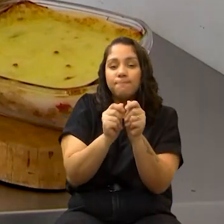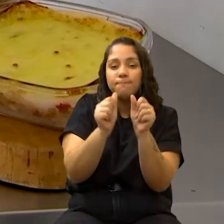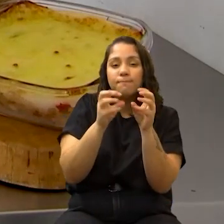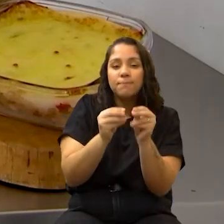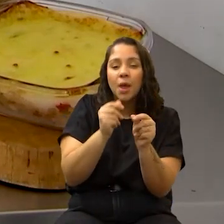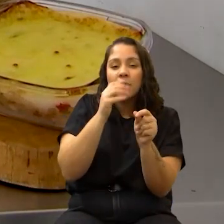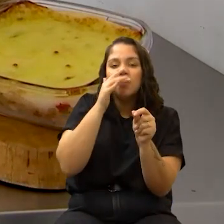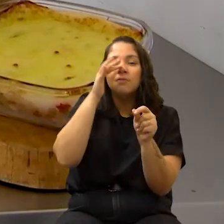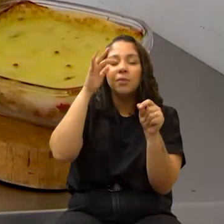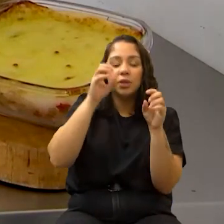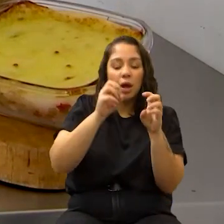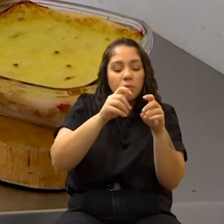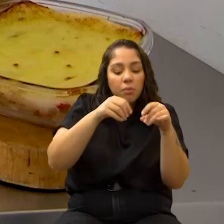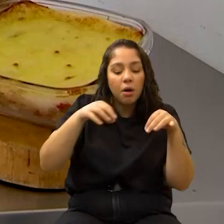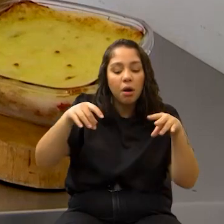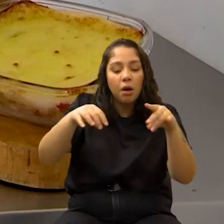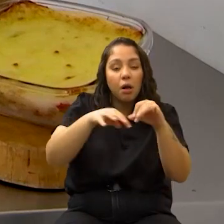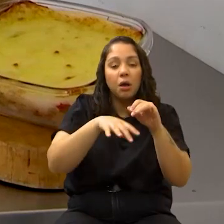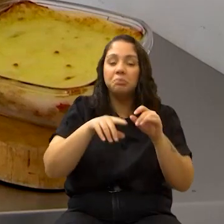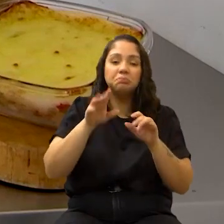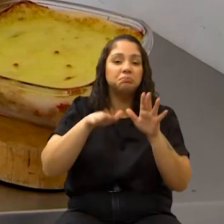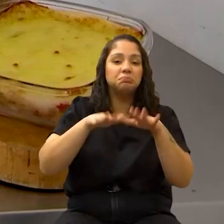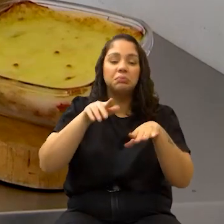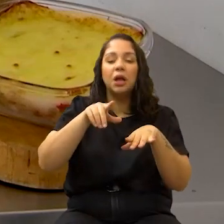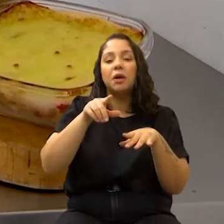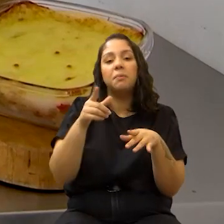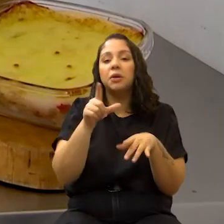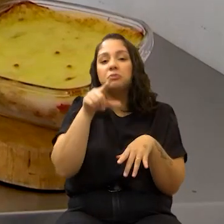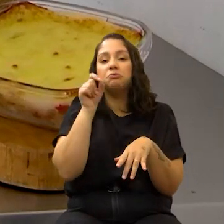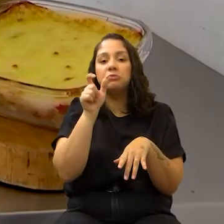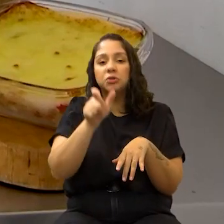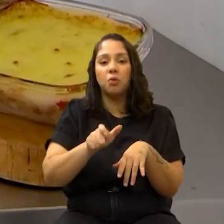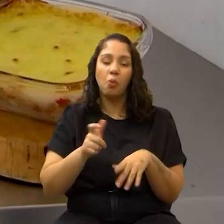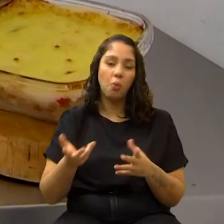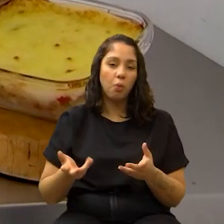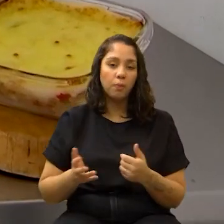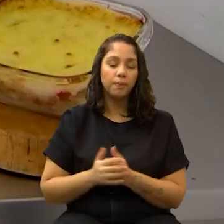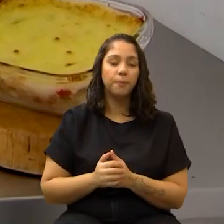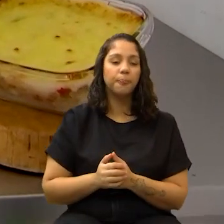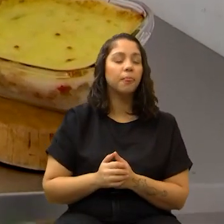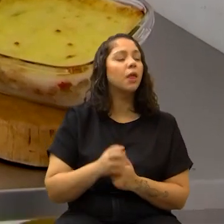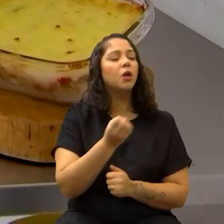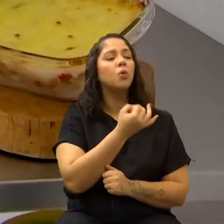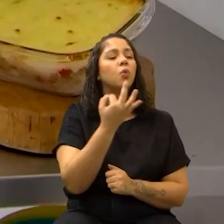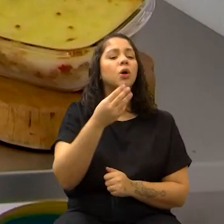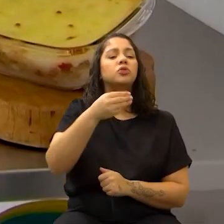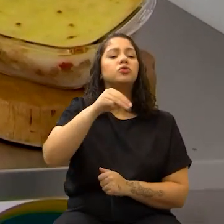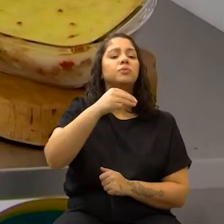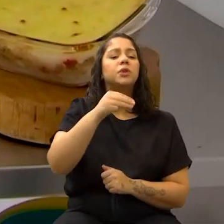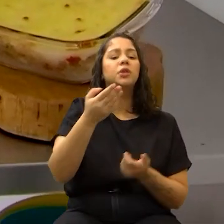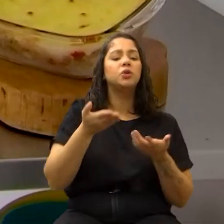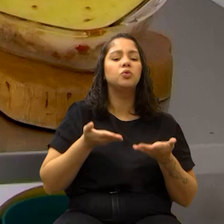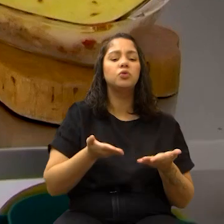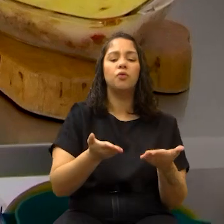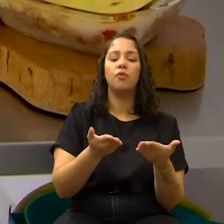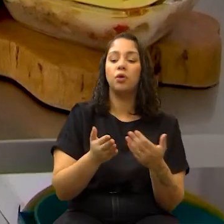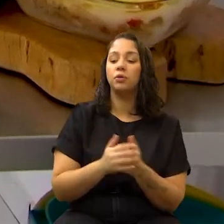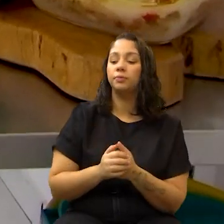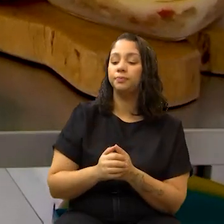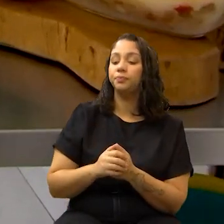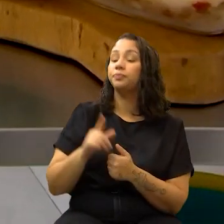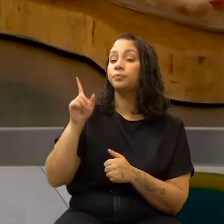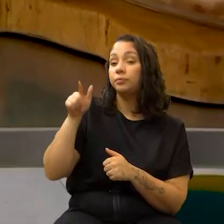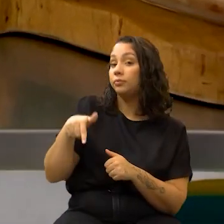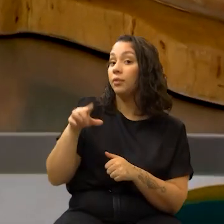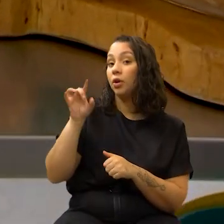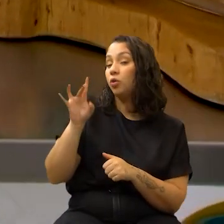colocar orégano em cima, aí fica a critério do gosto da pessoa. Daqui vai para quantos minutos no forno?